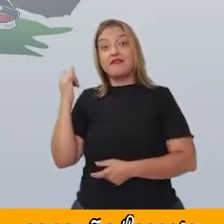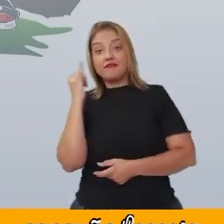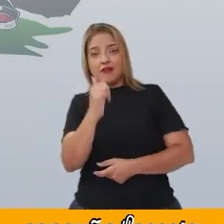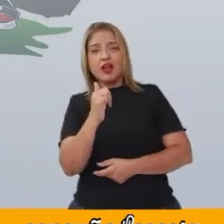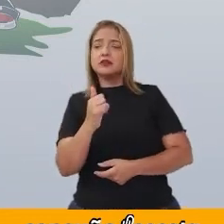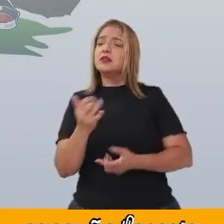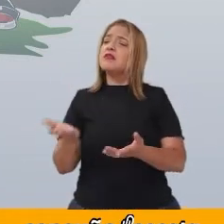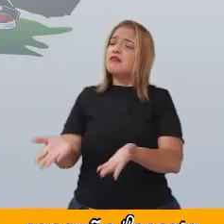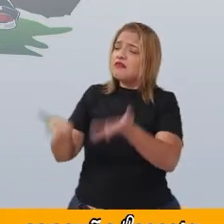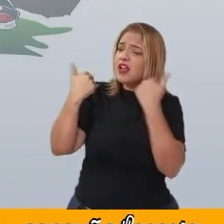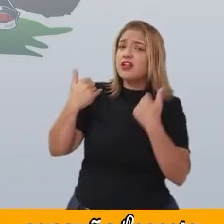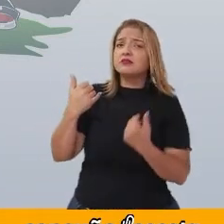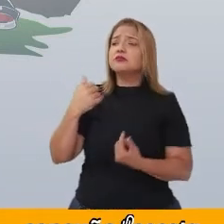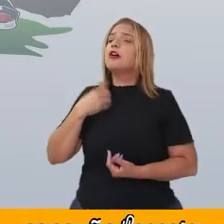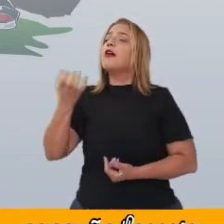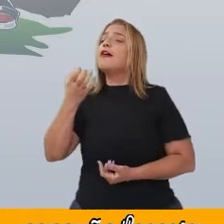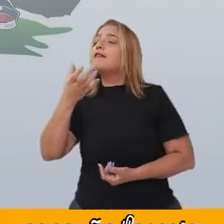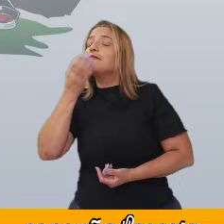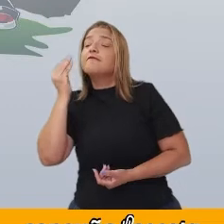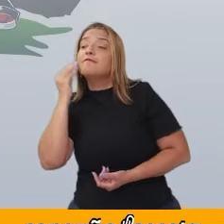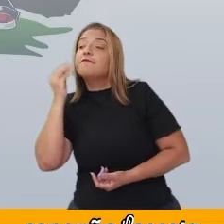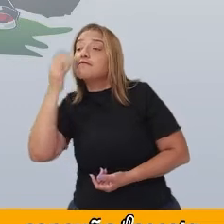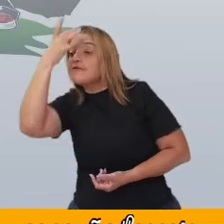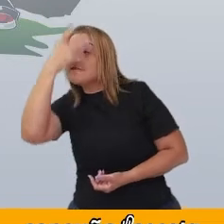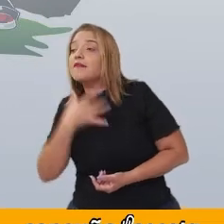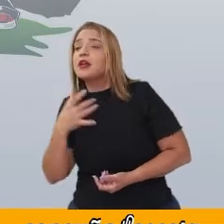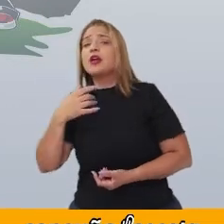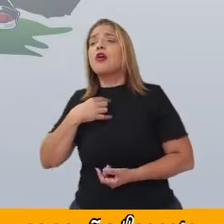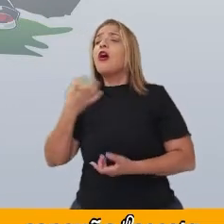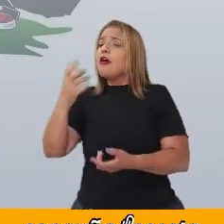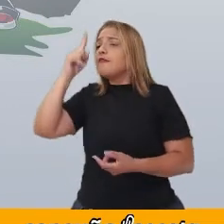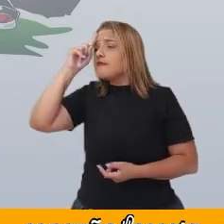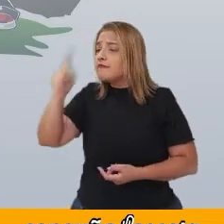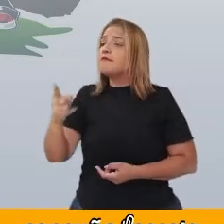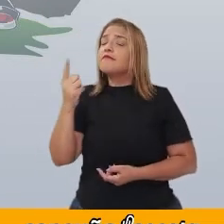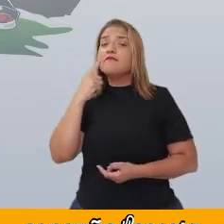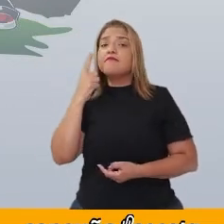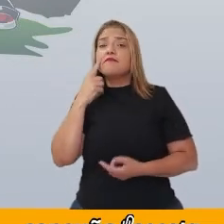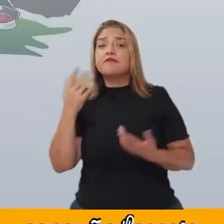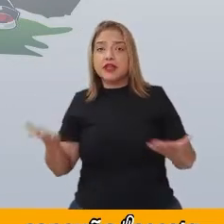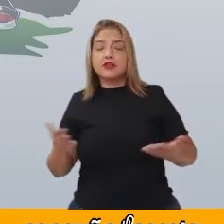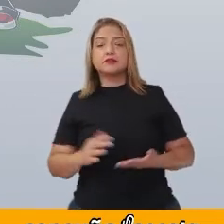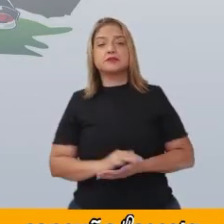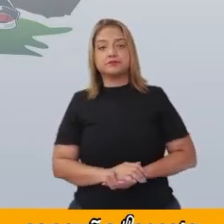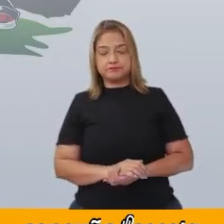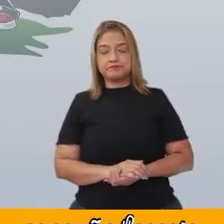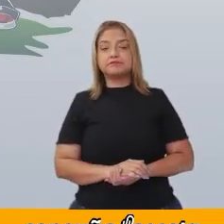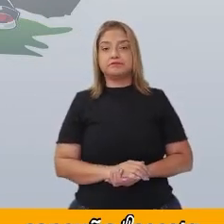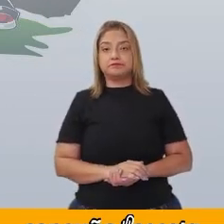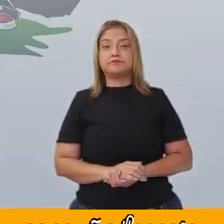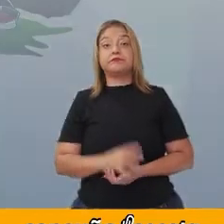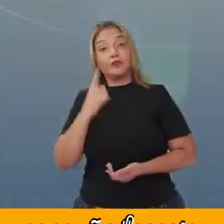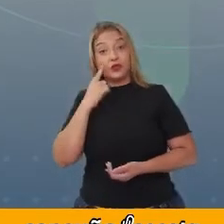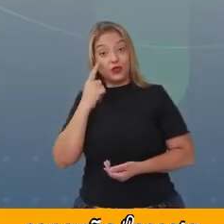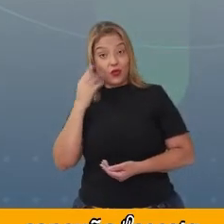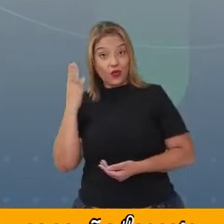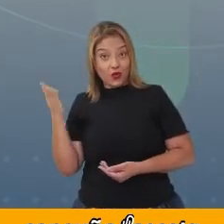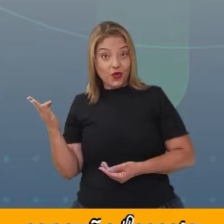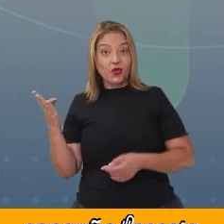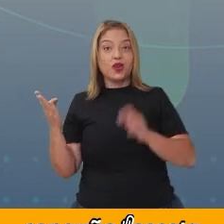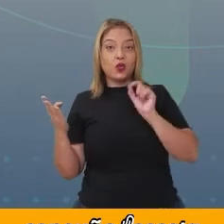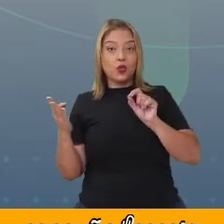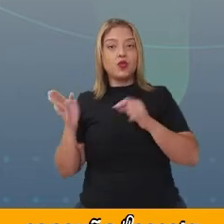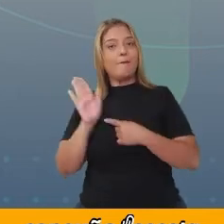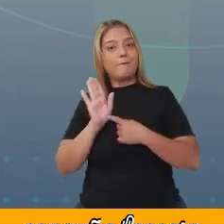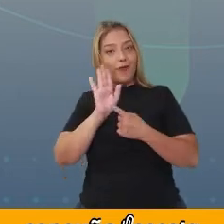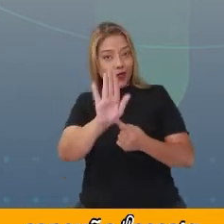Vamos, apareça, ordenou. Quero ver você. Então nós temos aqui a sinalização de que